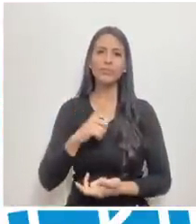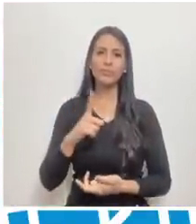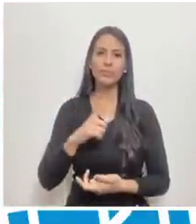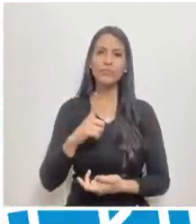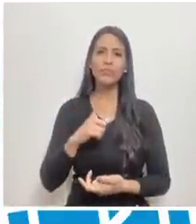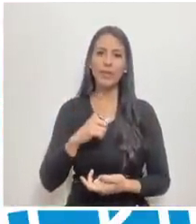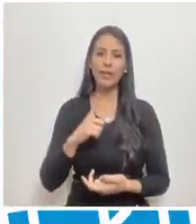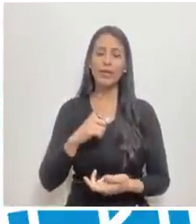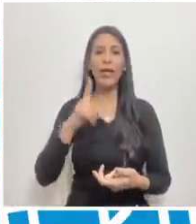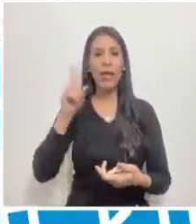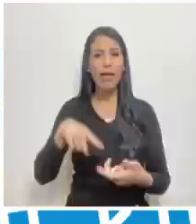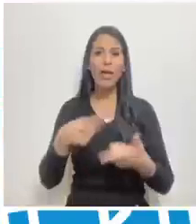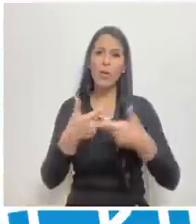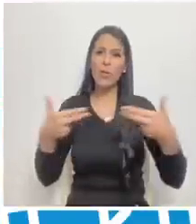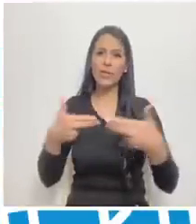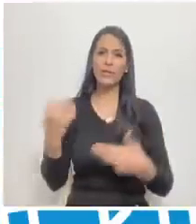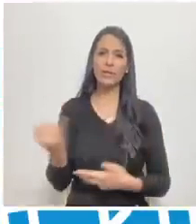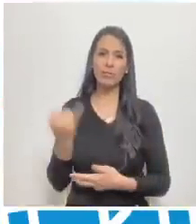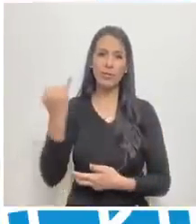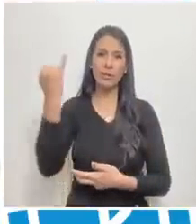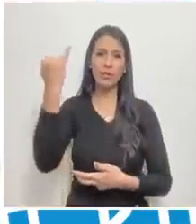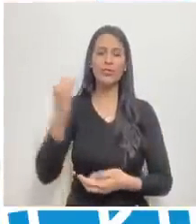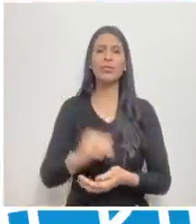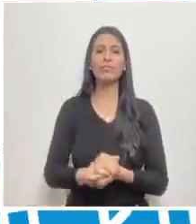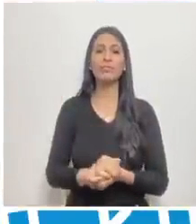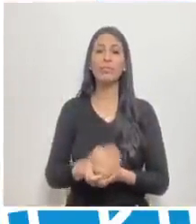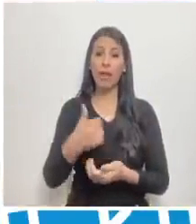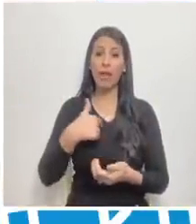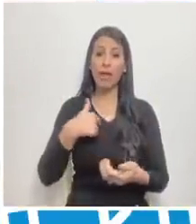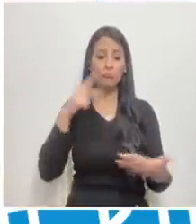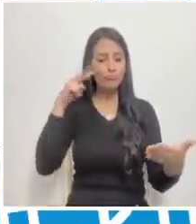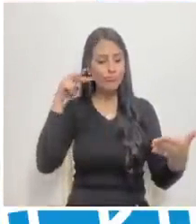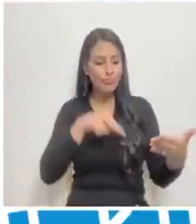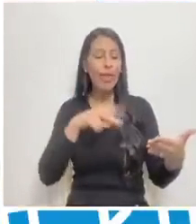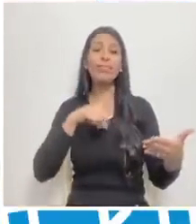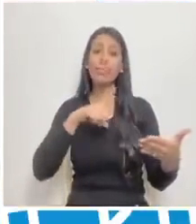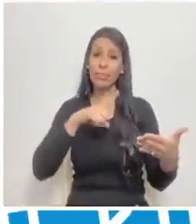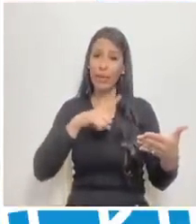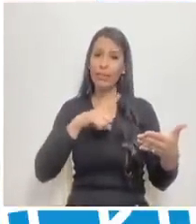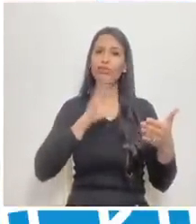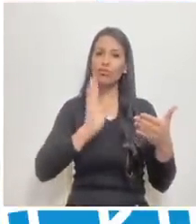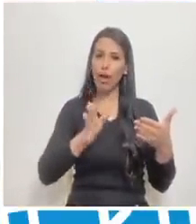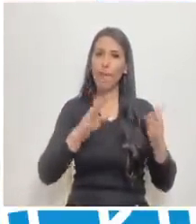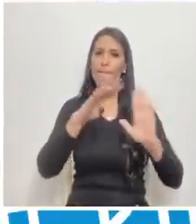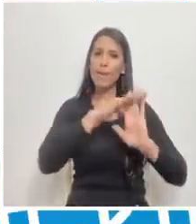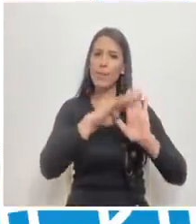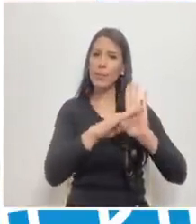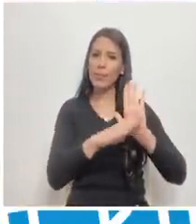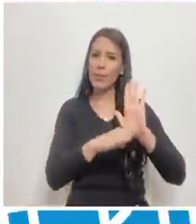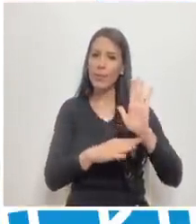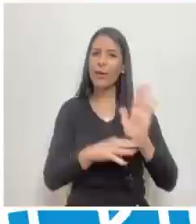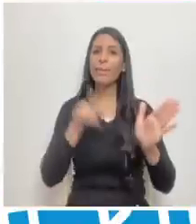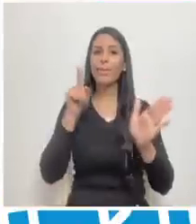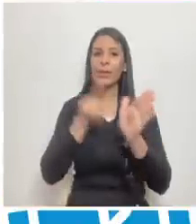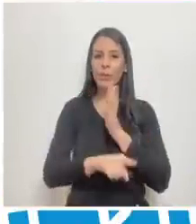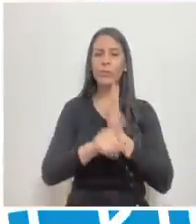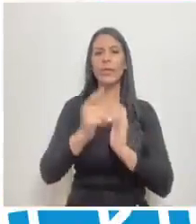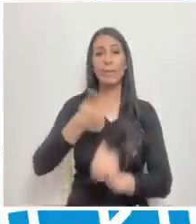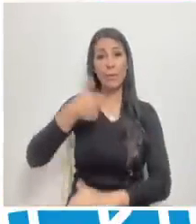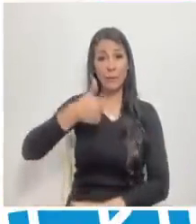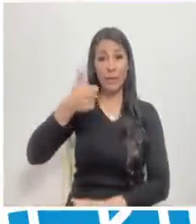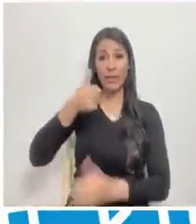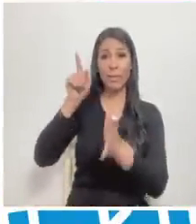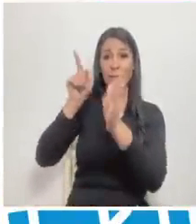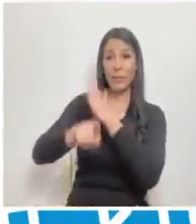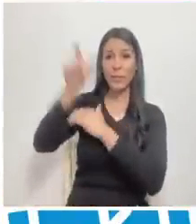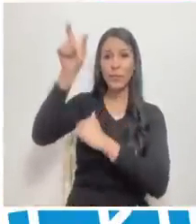pontos importantes. Eu tenho aqui umas perguntas. A primeira pergunta é para a professora Nilma.